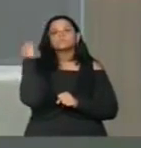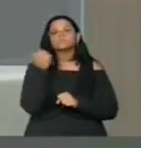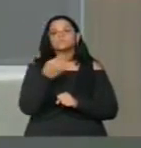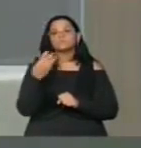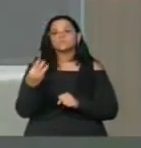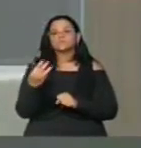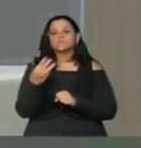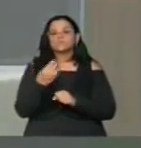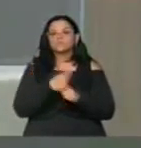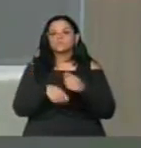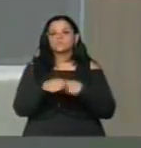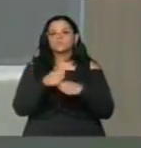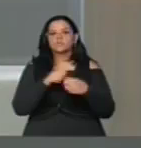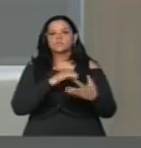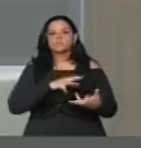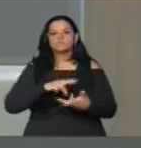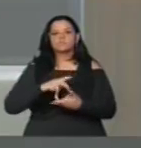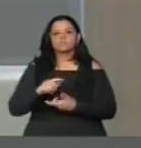mundo e a mais